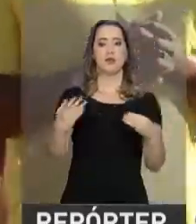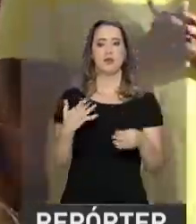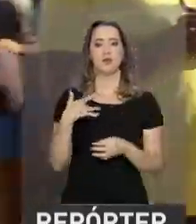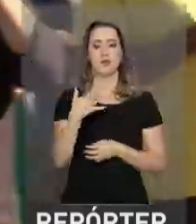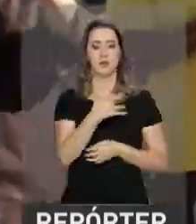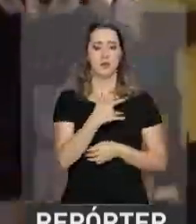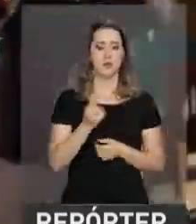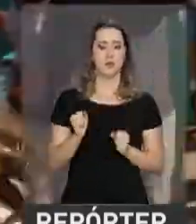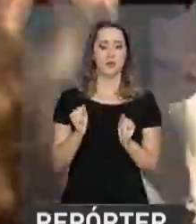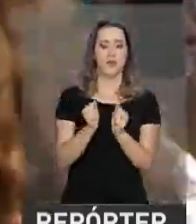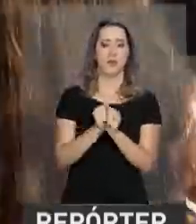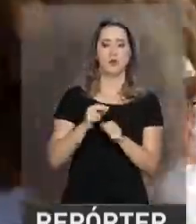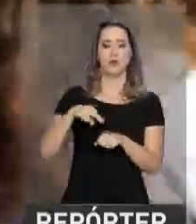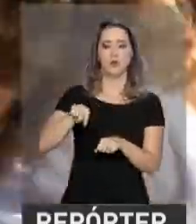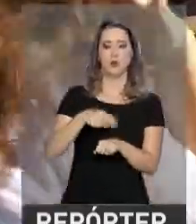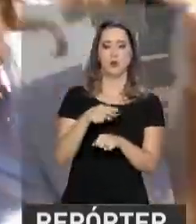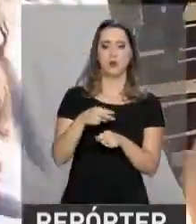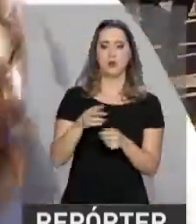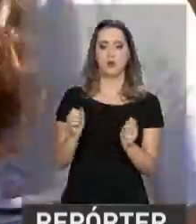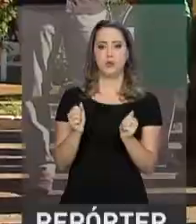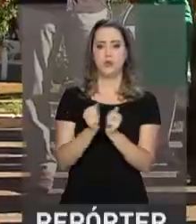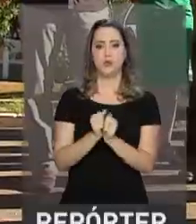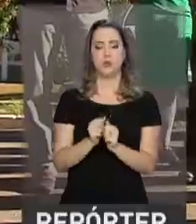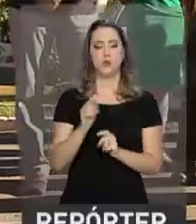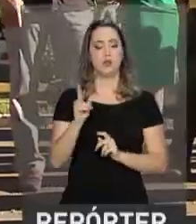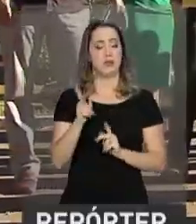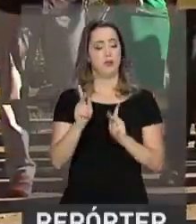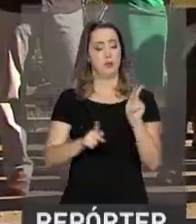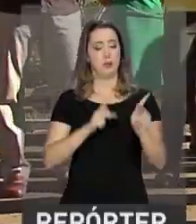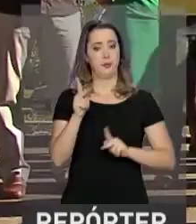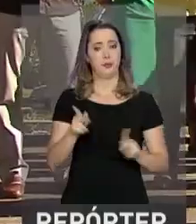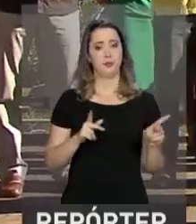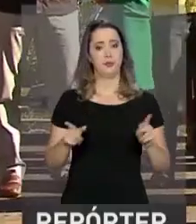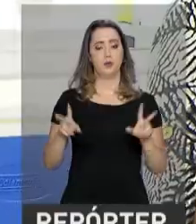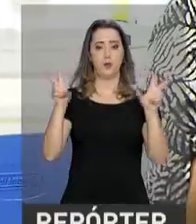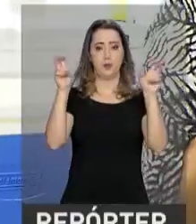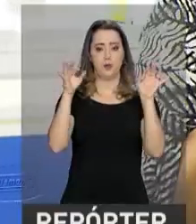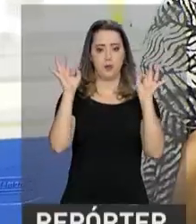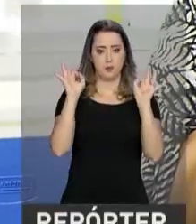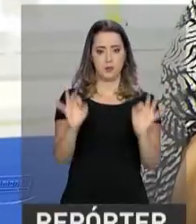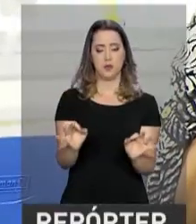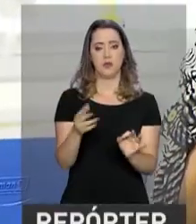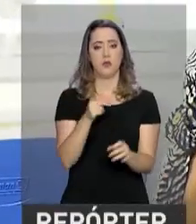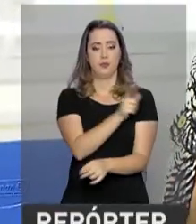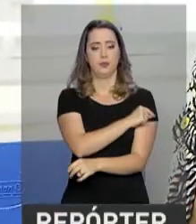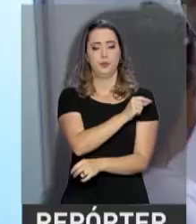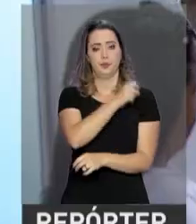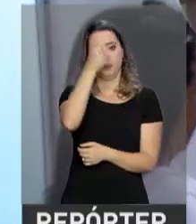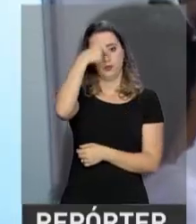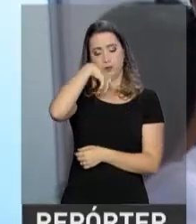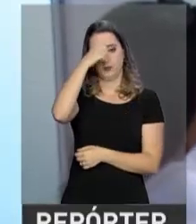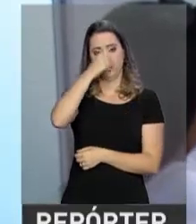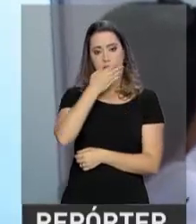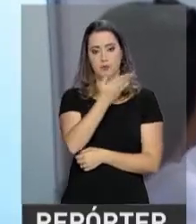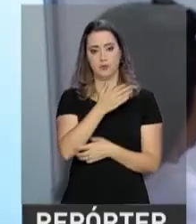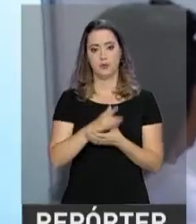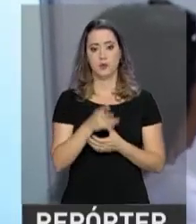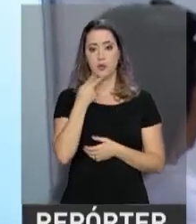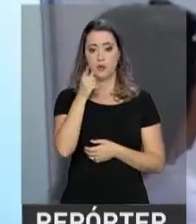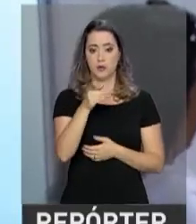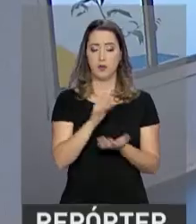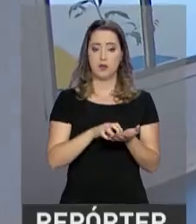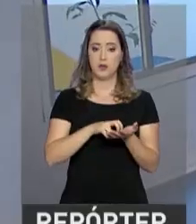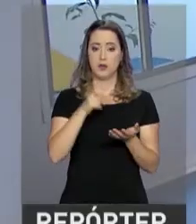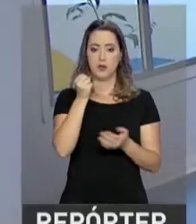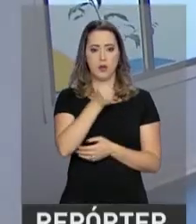entrou na dança para chamar a atenção da população sobre um assunto sério a vacinação contra a gripe jessica conta que acordou cedo